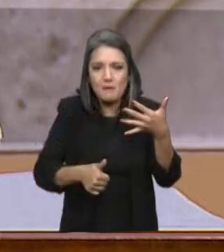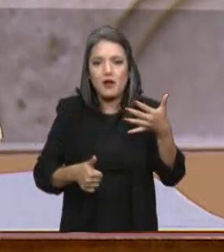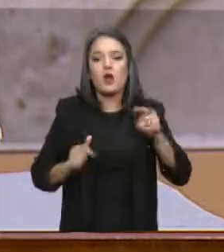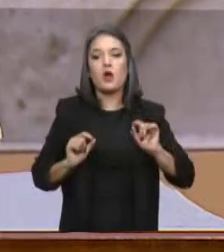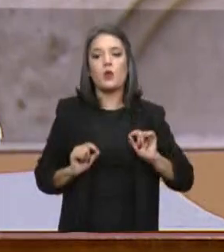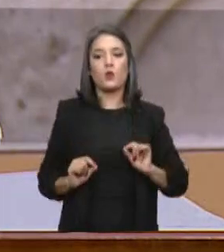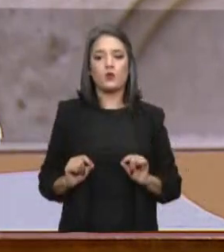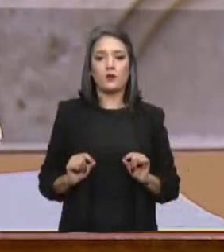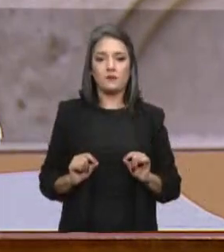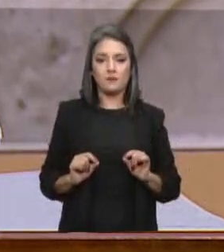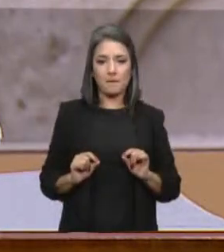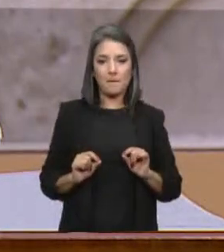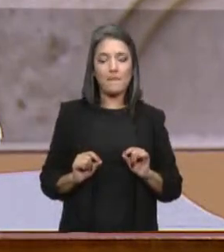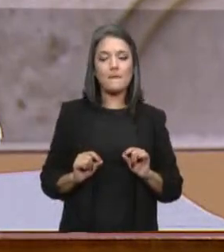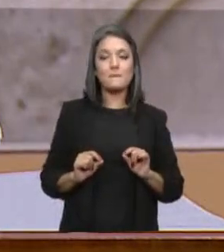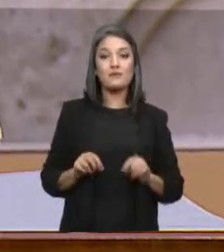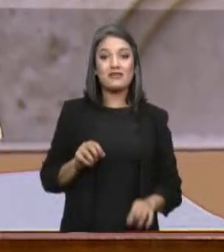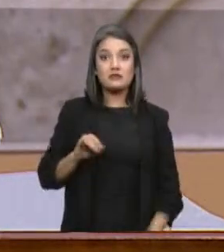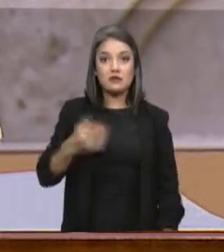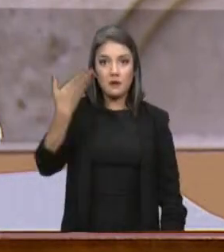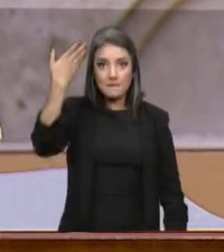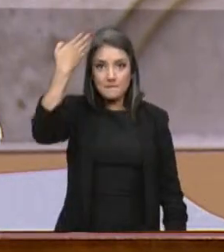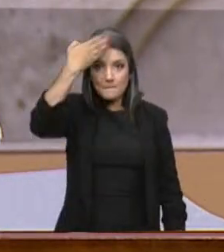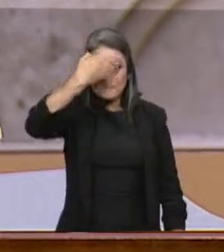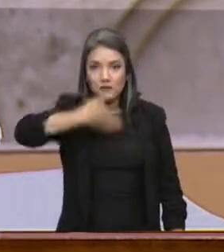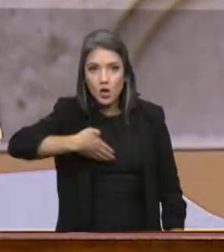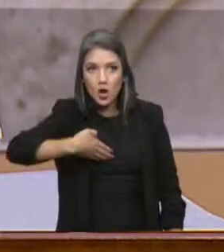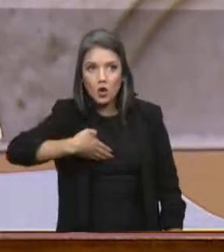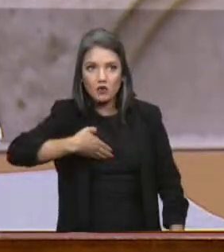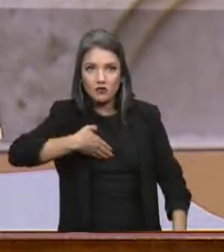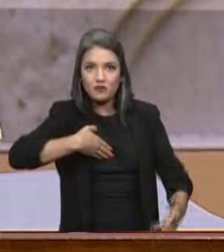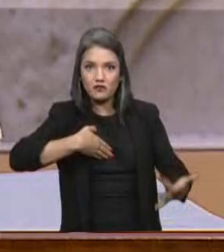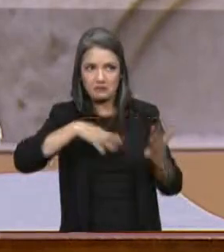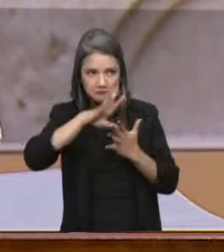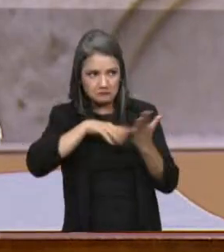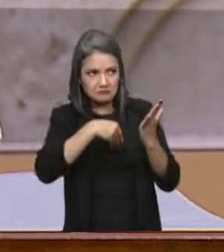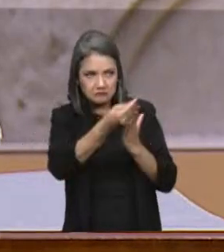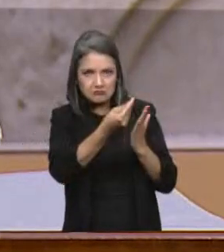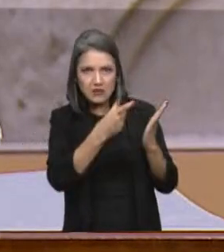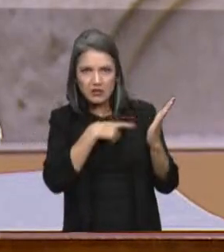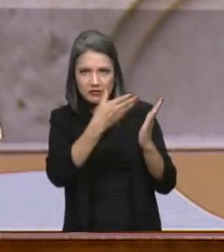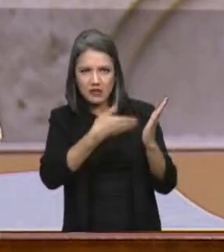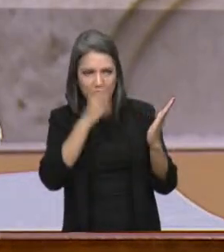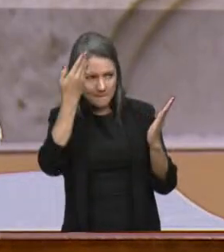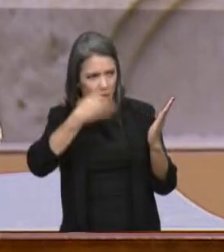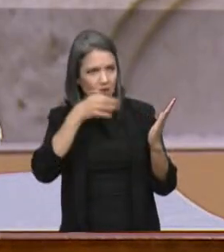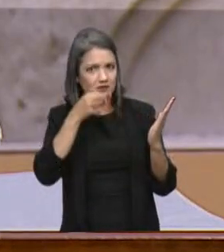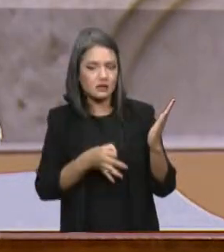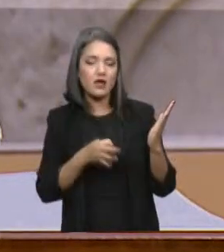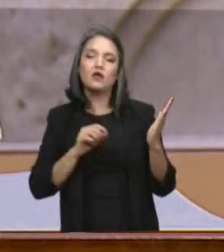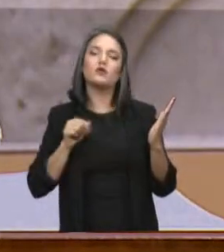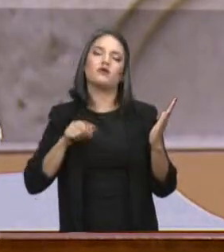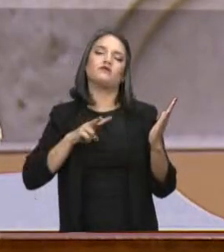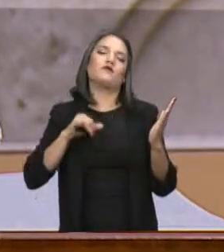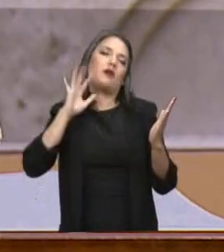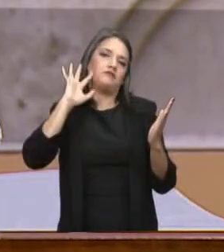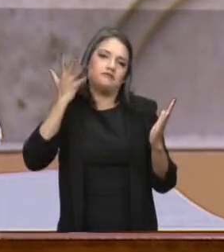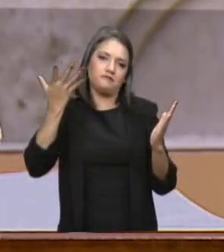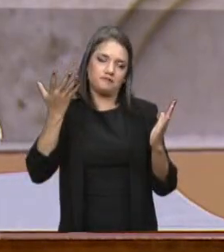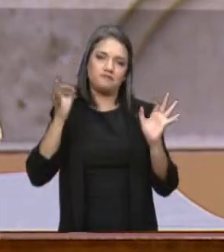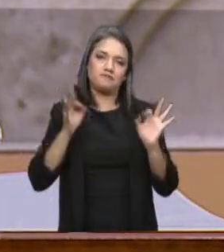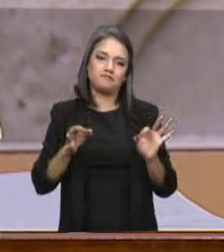de se comprovada a alegação dar o devido a solução adequada